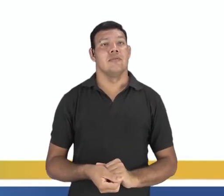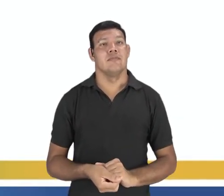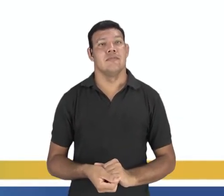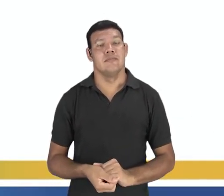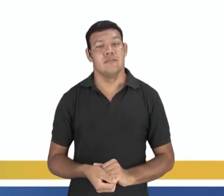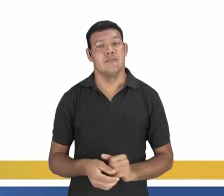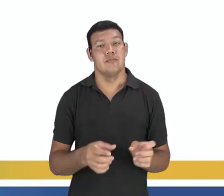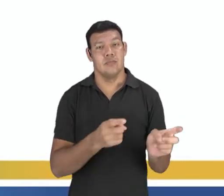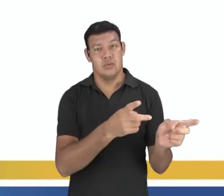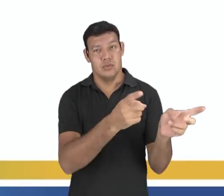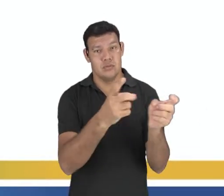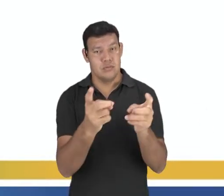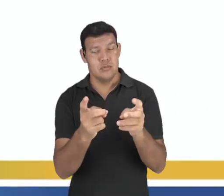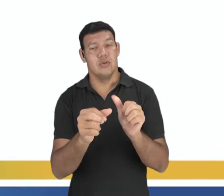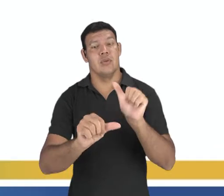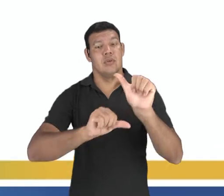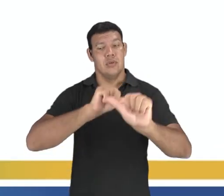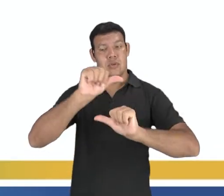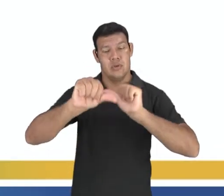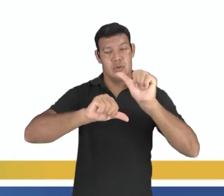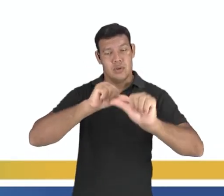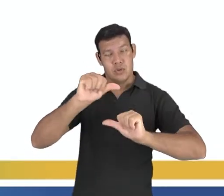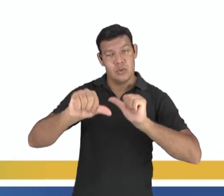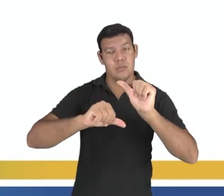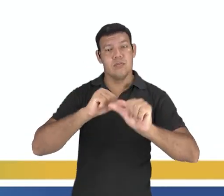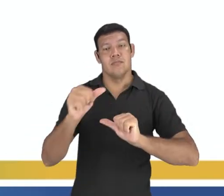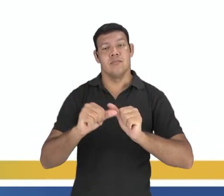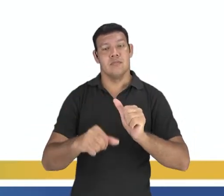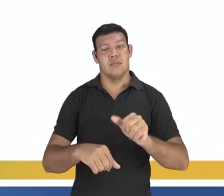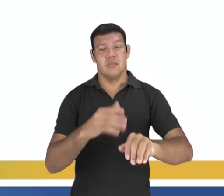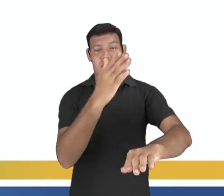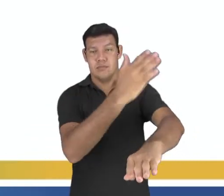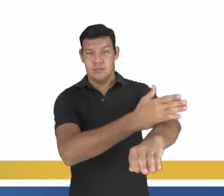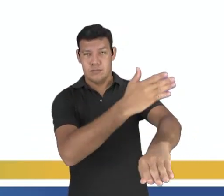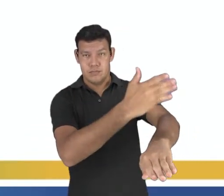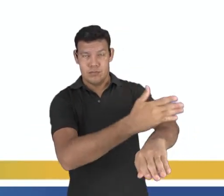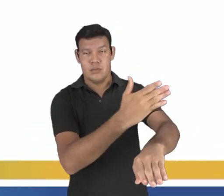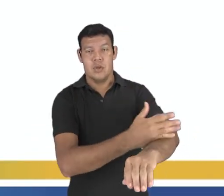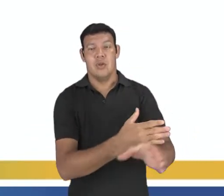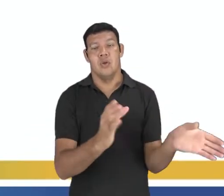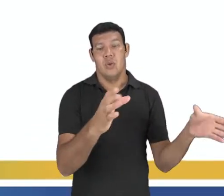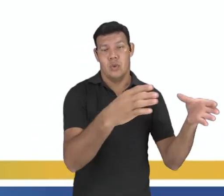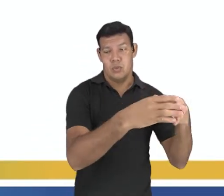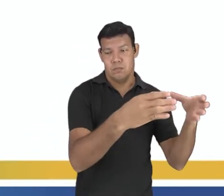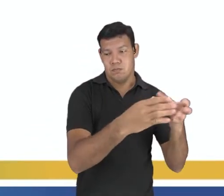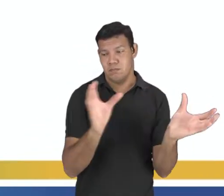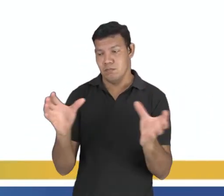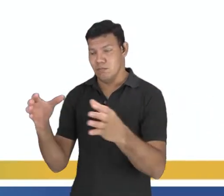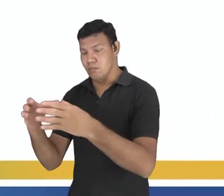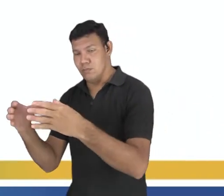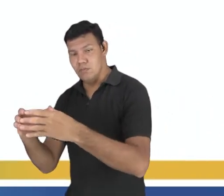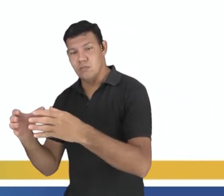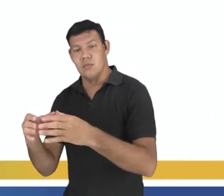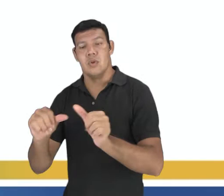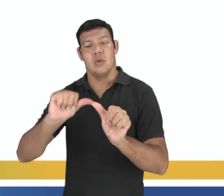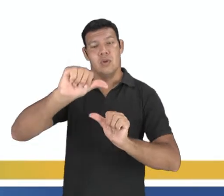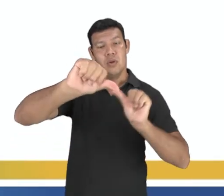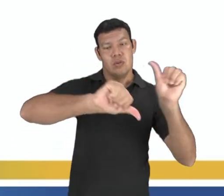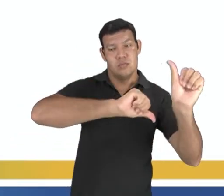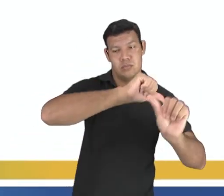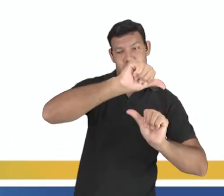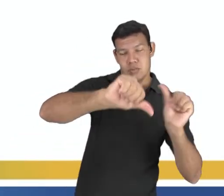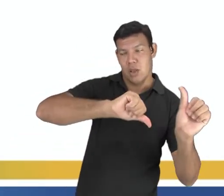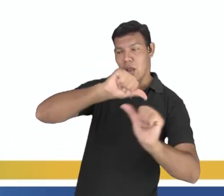partir dos processos de trocas na antiguidade, quando determinados grupos trocavam suas produções